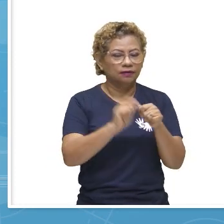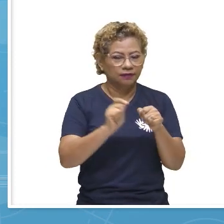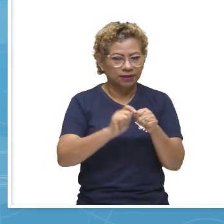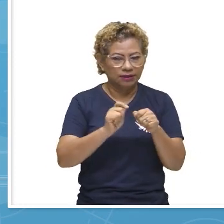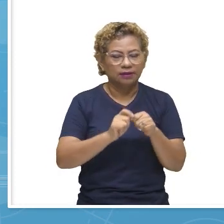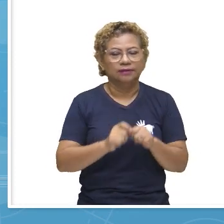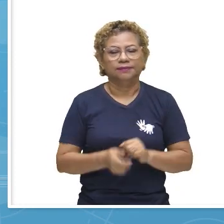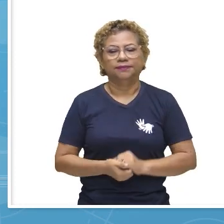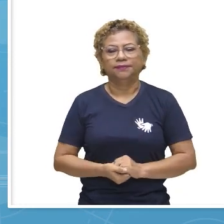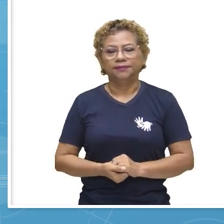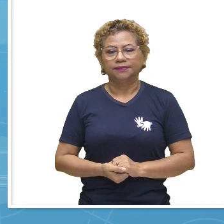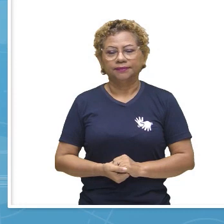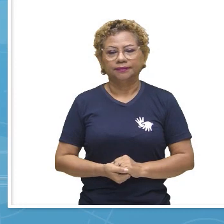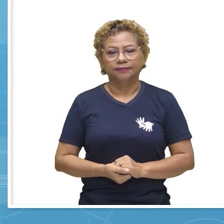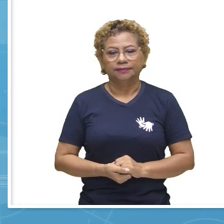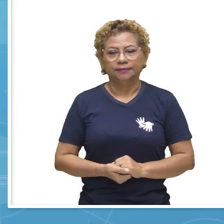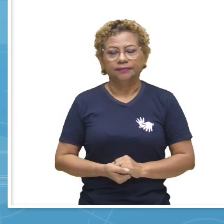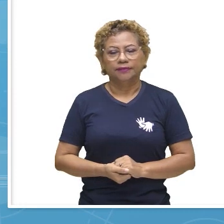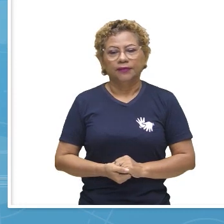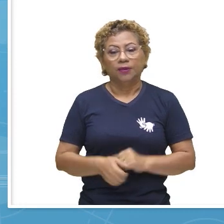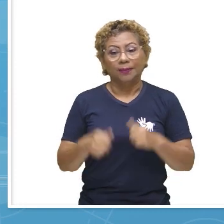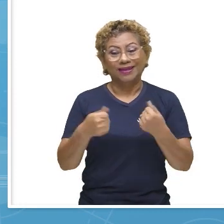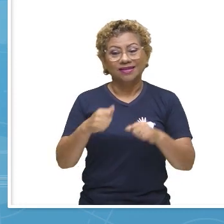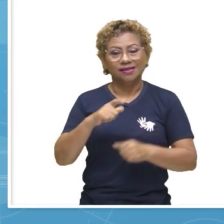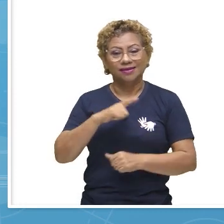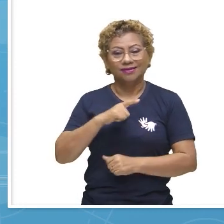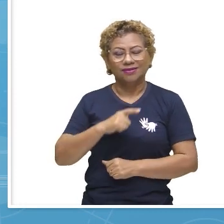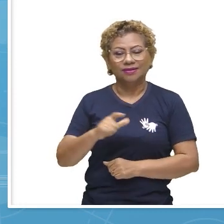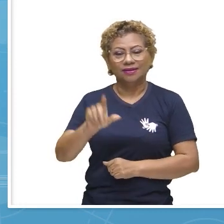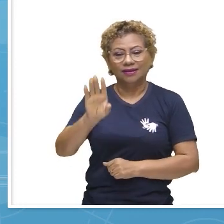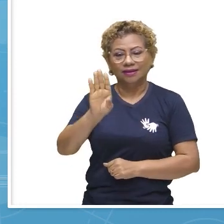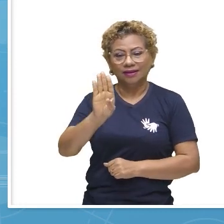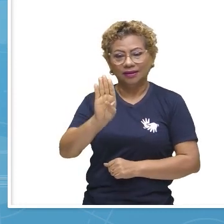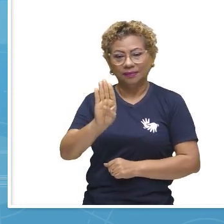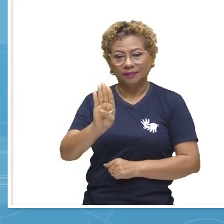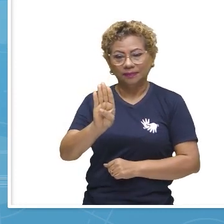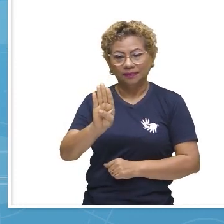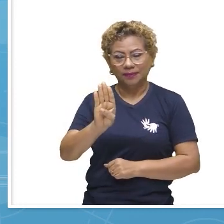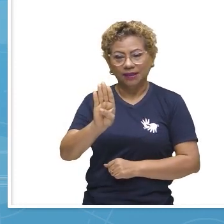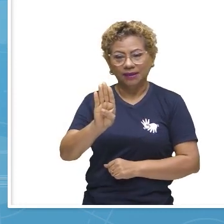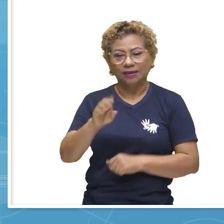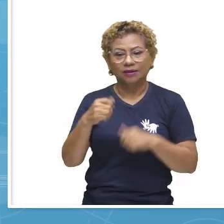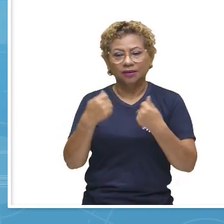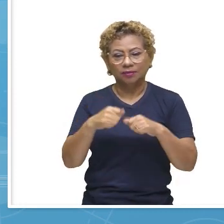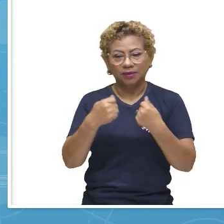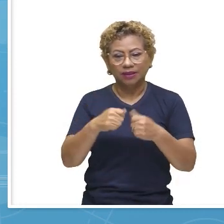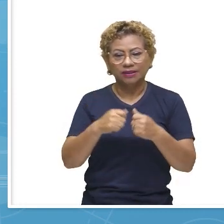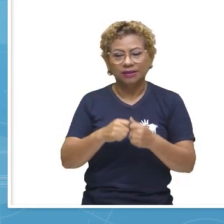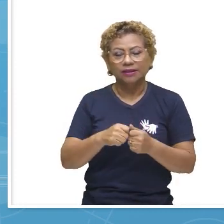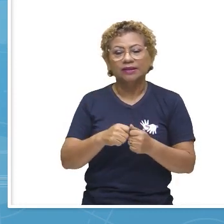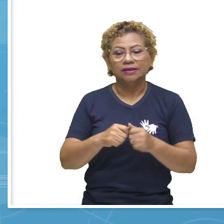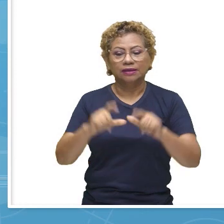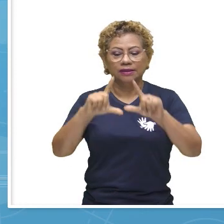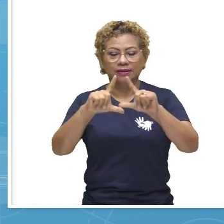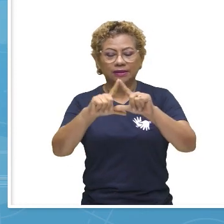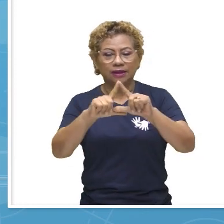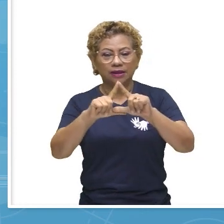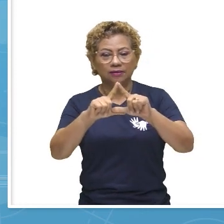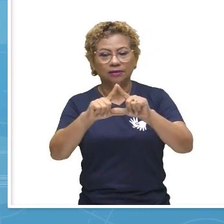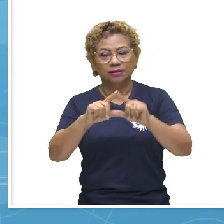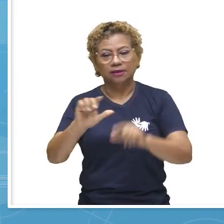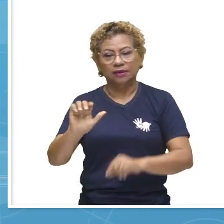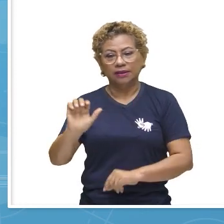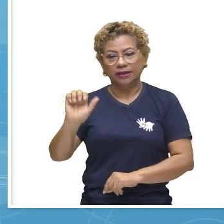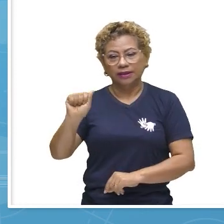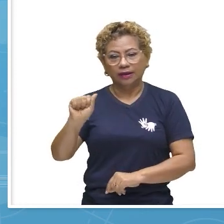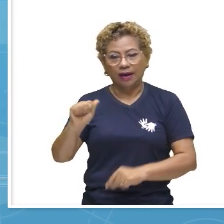B, eu preciso de delta e eu preciso de A. E